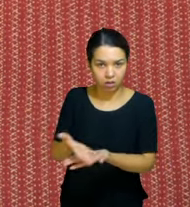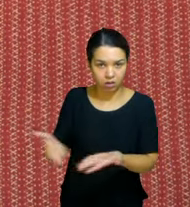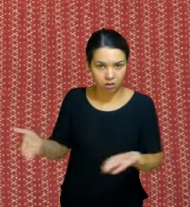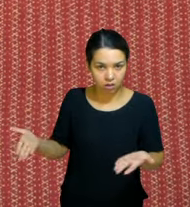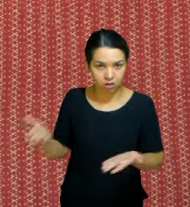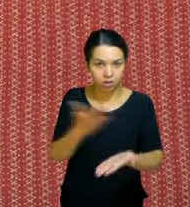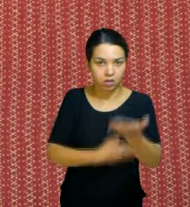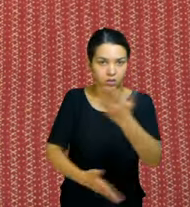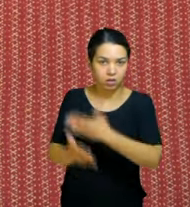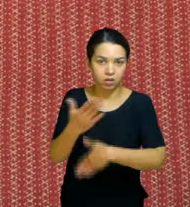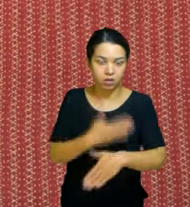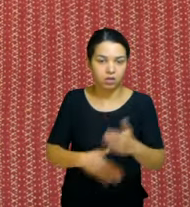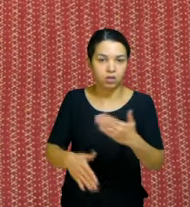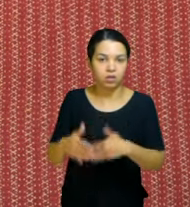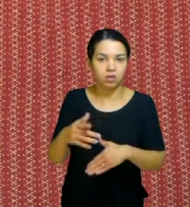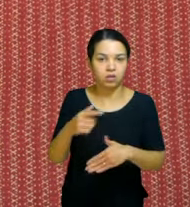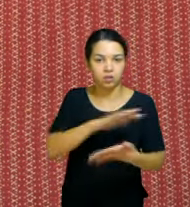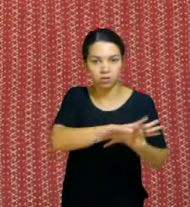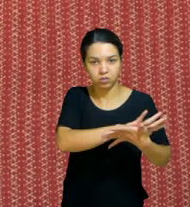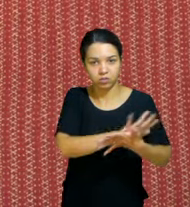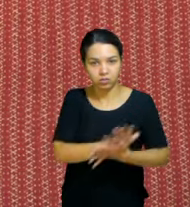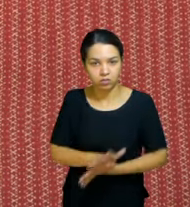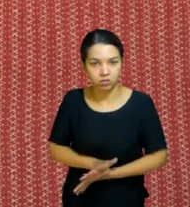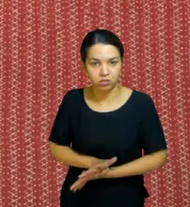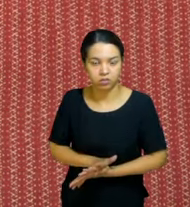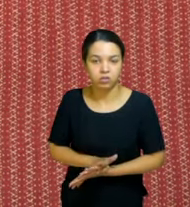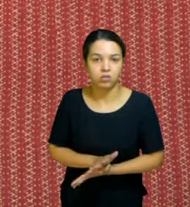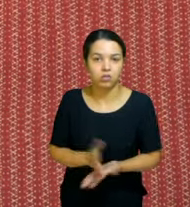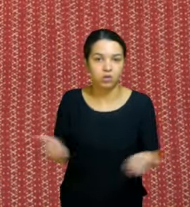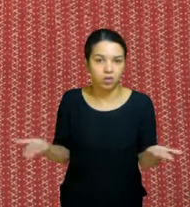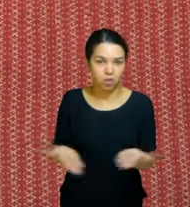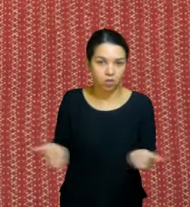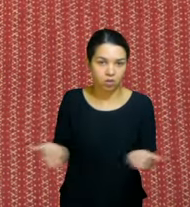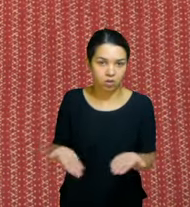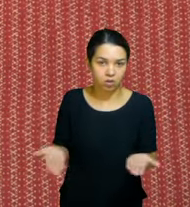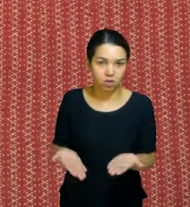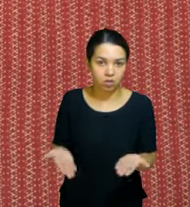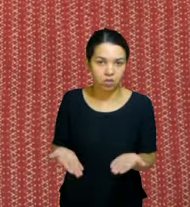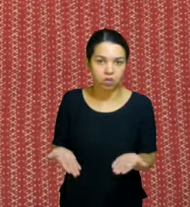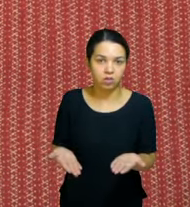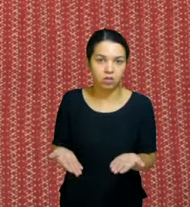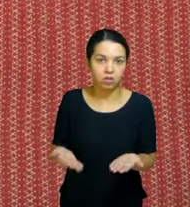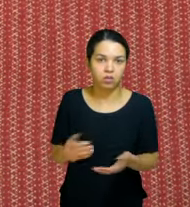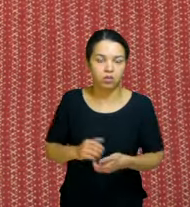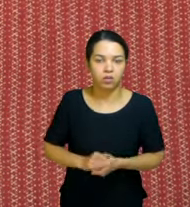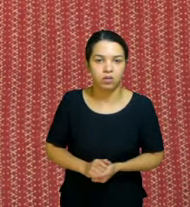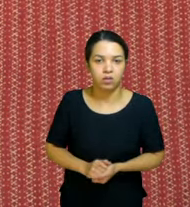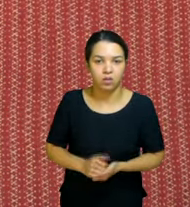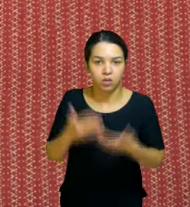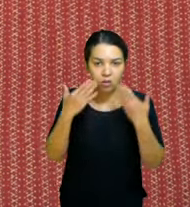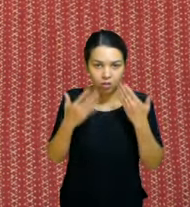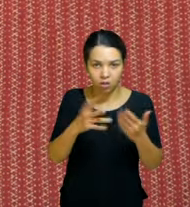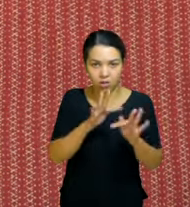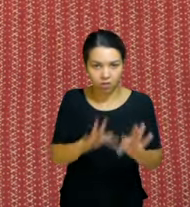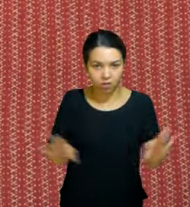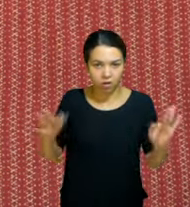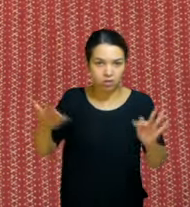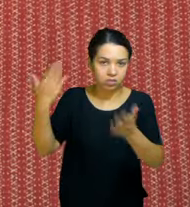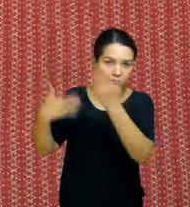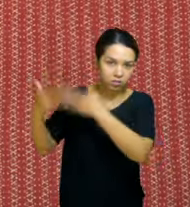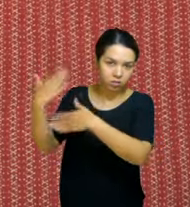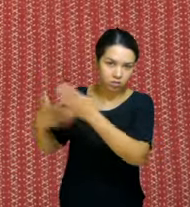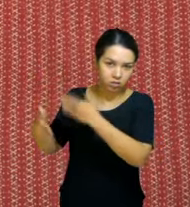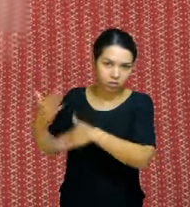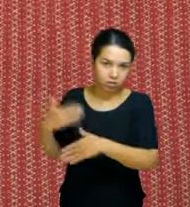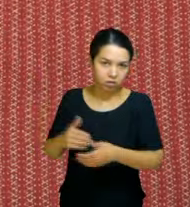era tratado. E as atitudes de hoje remetem àquela frase daquele tempo. Quando dizem,